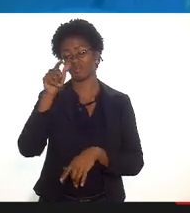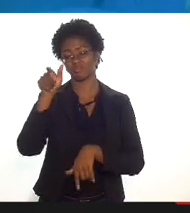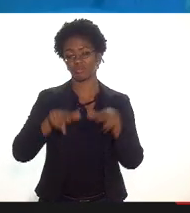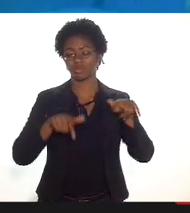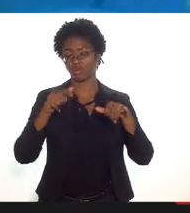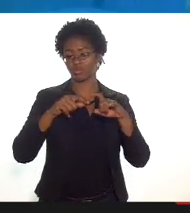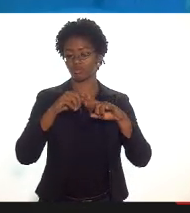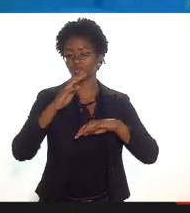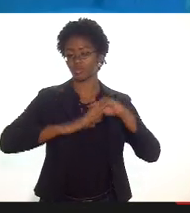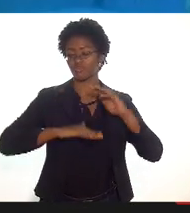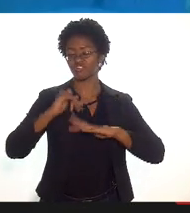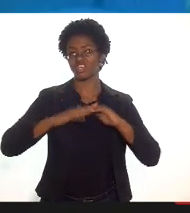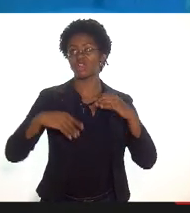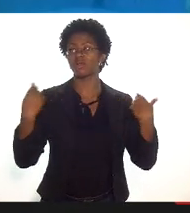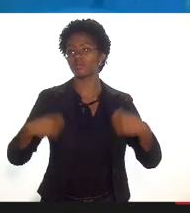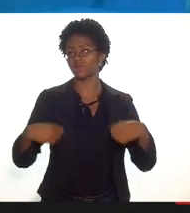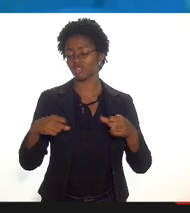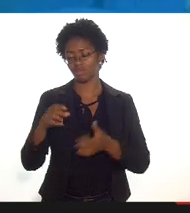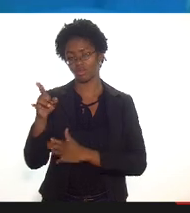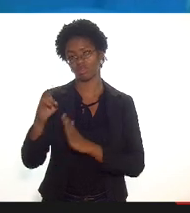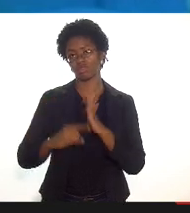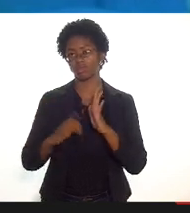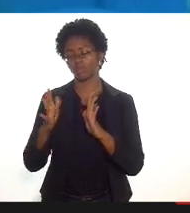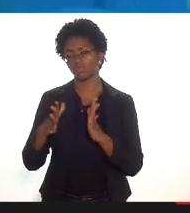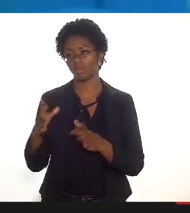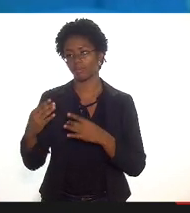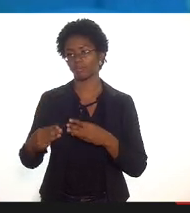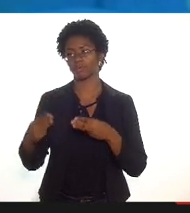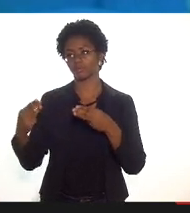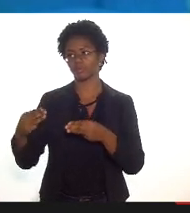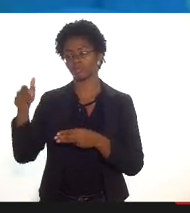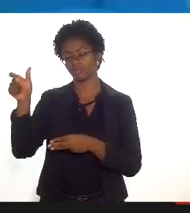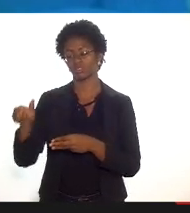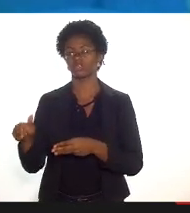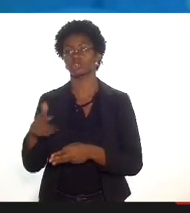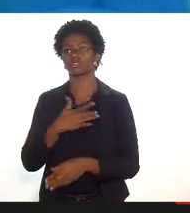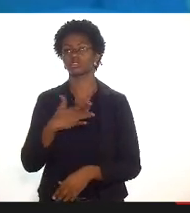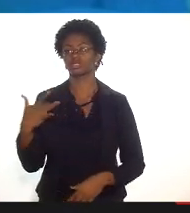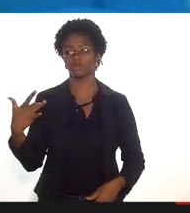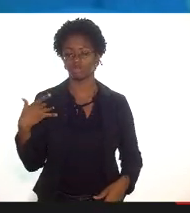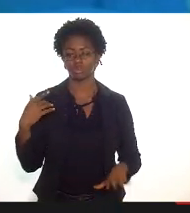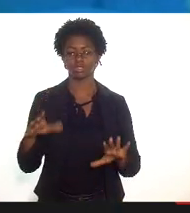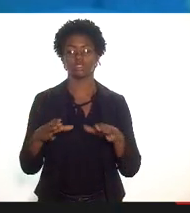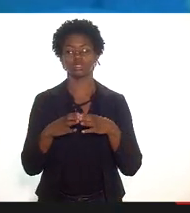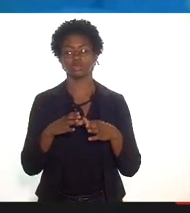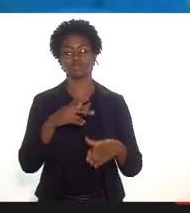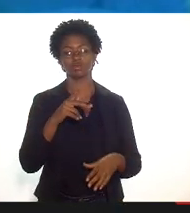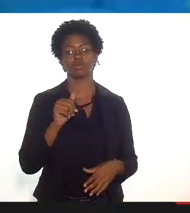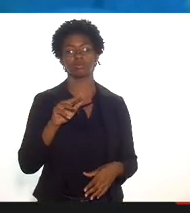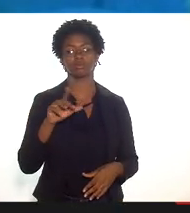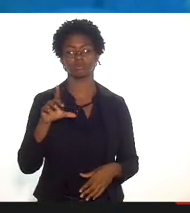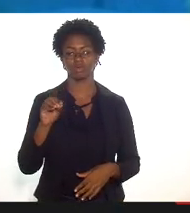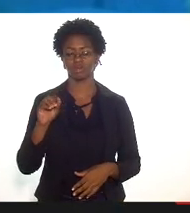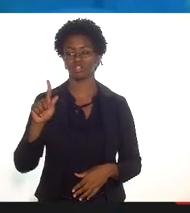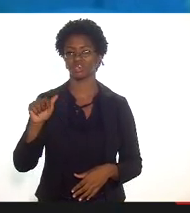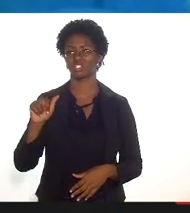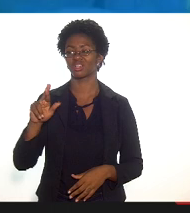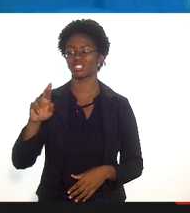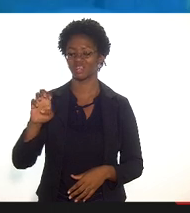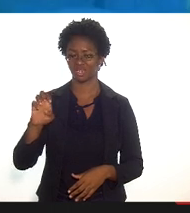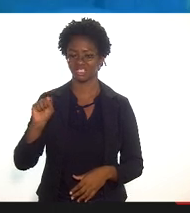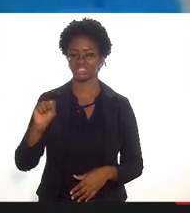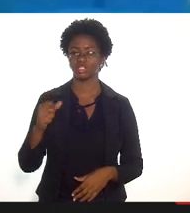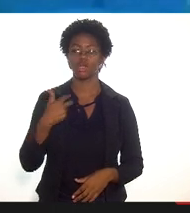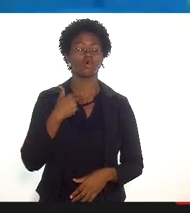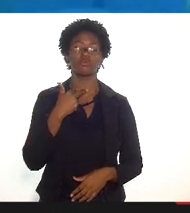eu preciso, já mandei um documento ao ministro da Saúde, para o ministro pedir para a equipe do Paulo Guedes mais recursos, com o recurso que tem eu não posso fazer mais